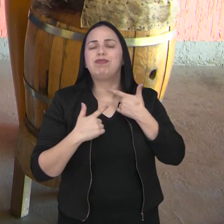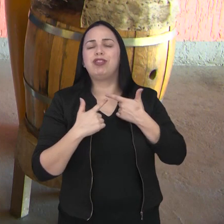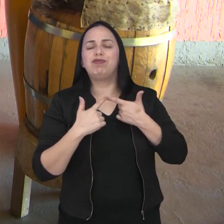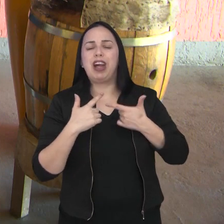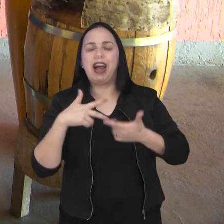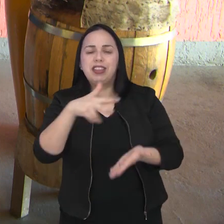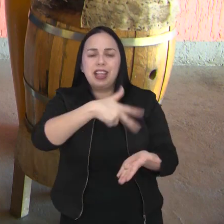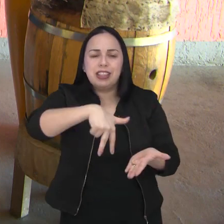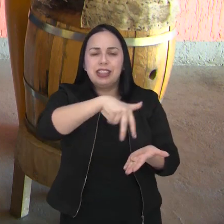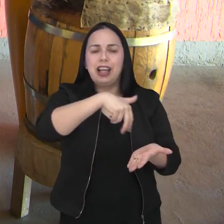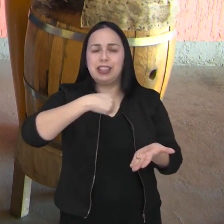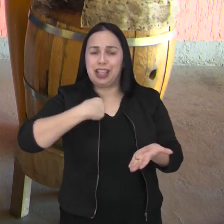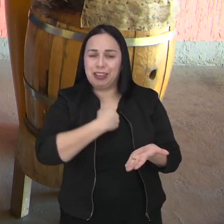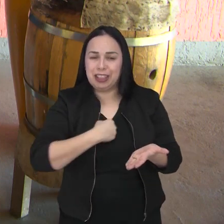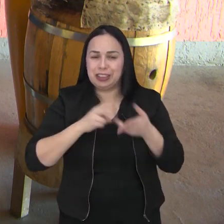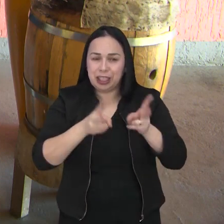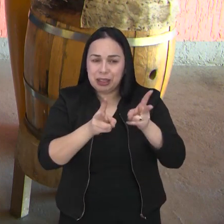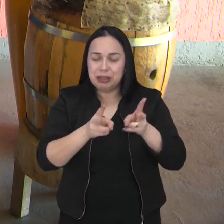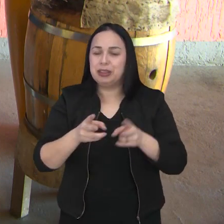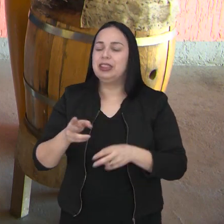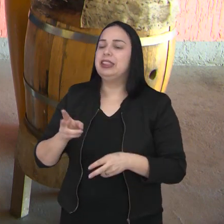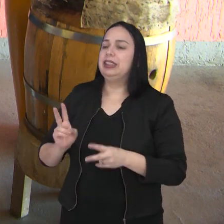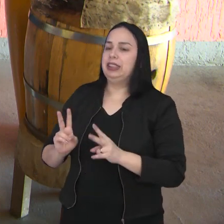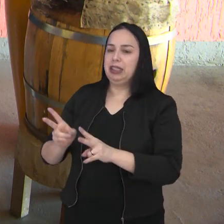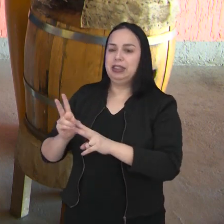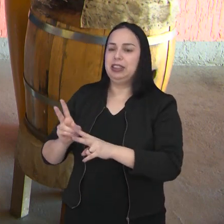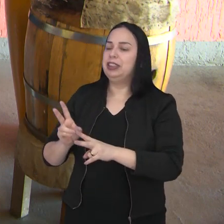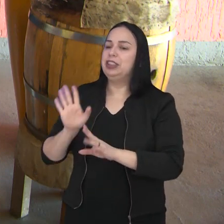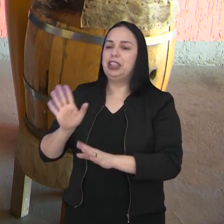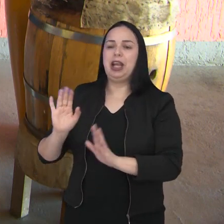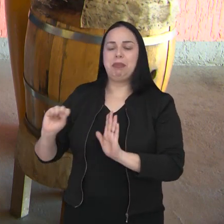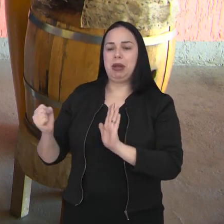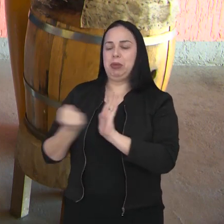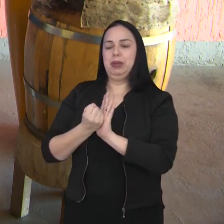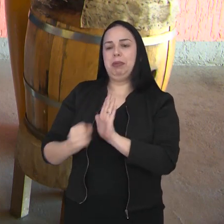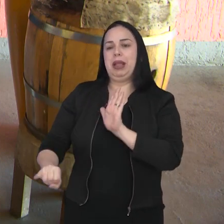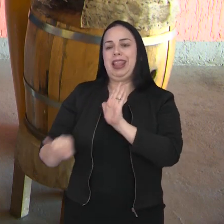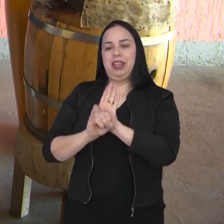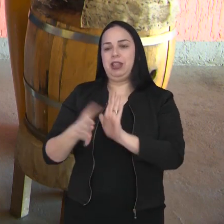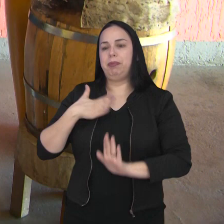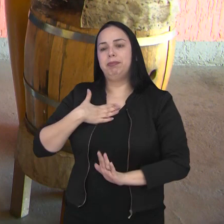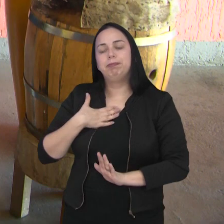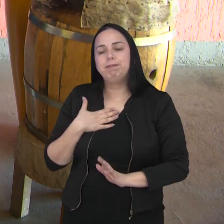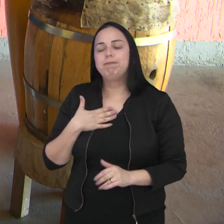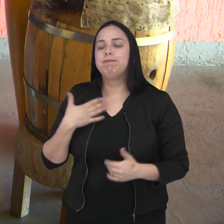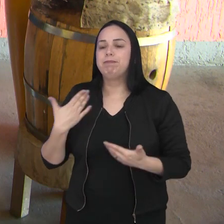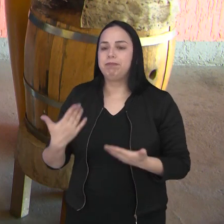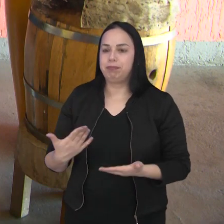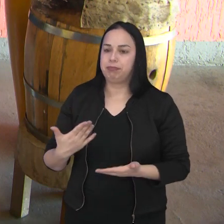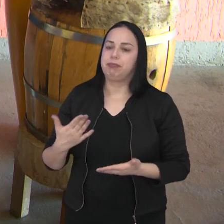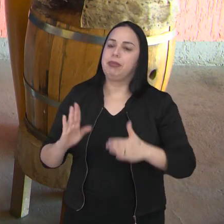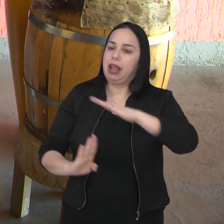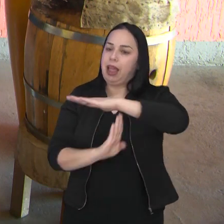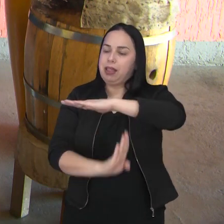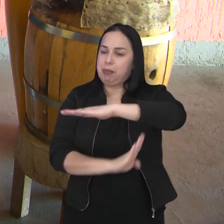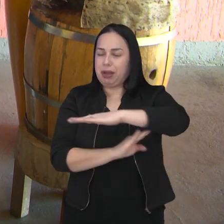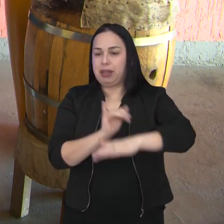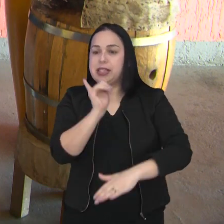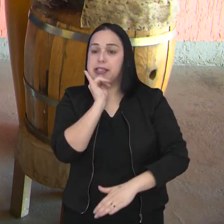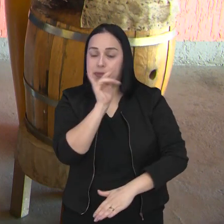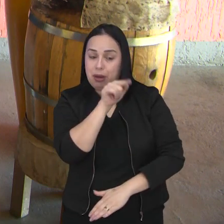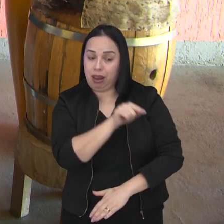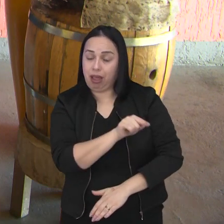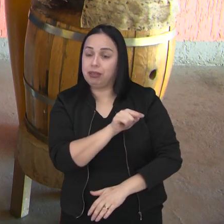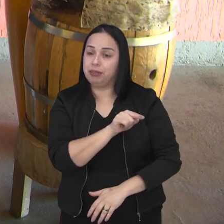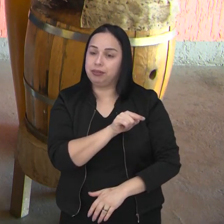Tem vontade de dançar sempre? Nós todos. Tá no sangue. Tá no sangue. Porque lá em Barra do Piraí,